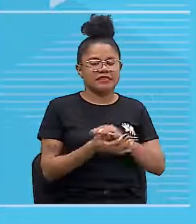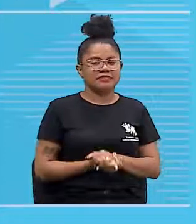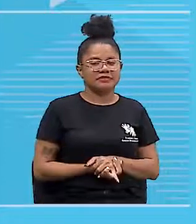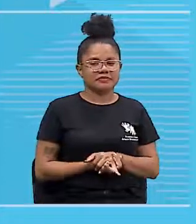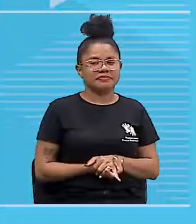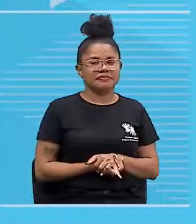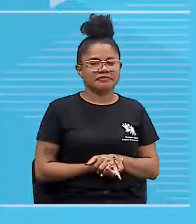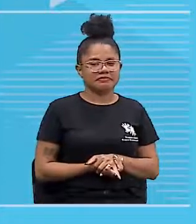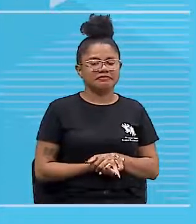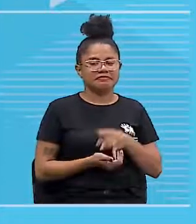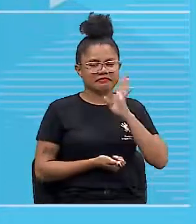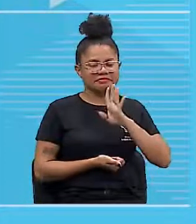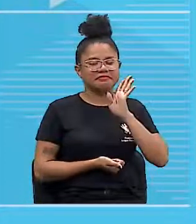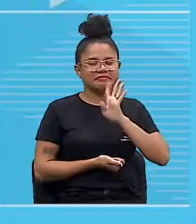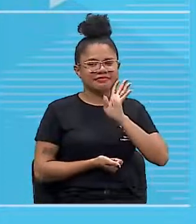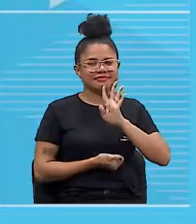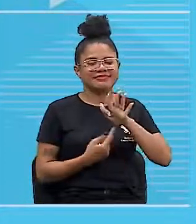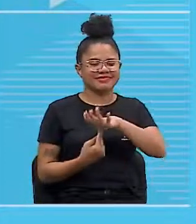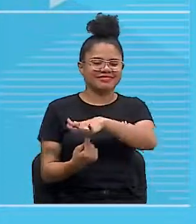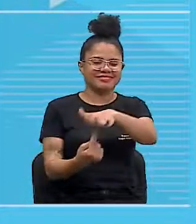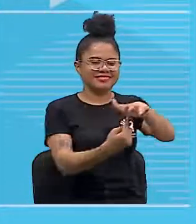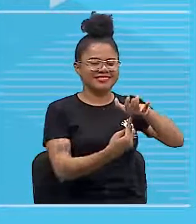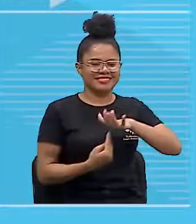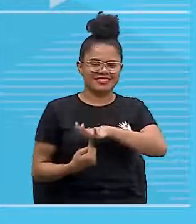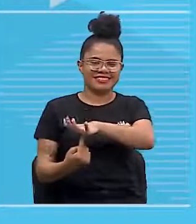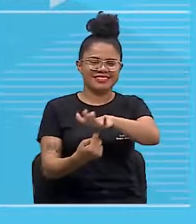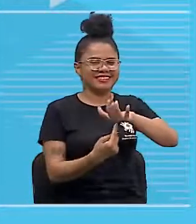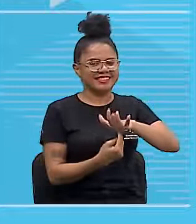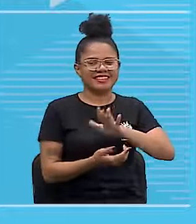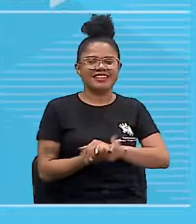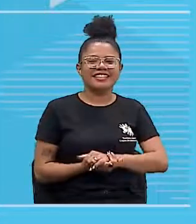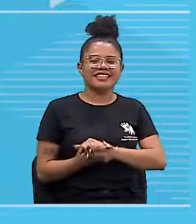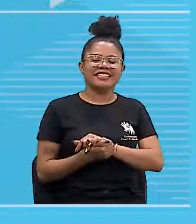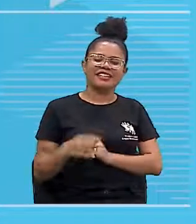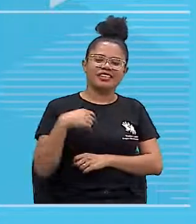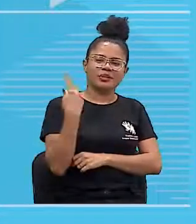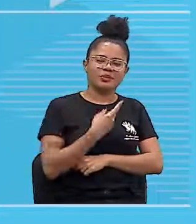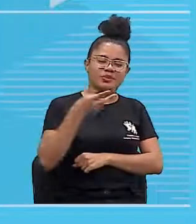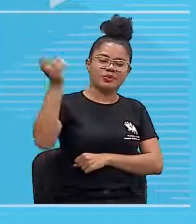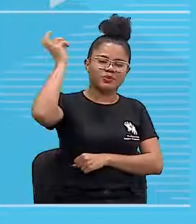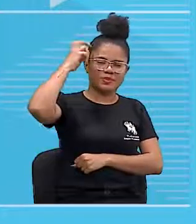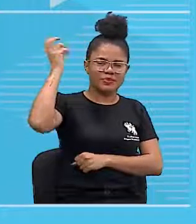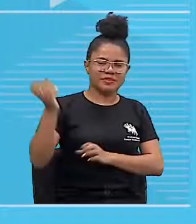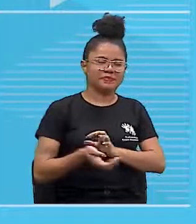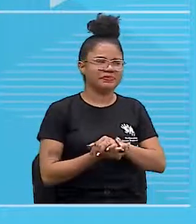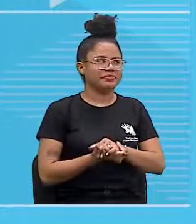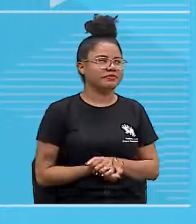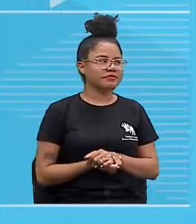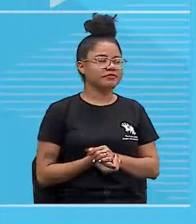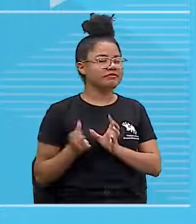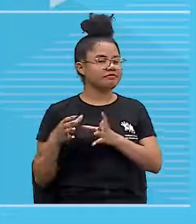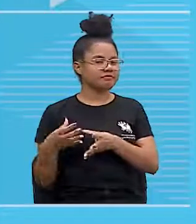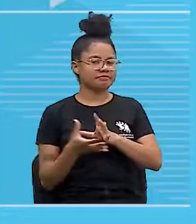interessante a feira né para feira ela é histórica cultural uma feira aquela turma lá